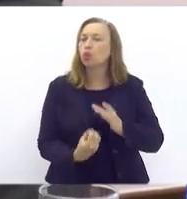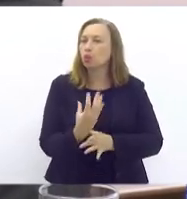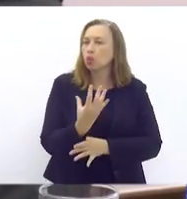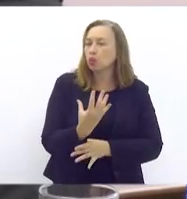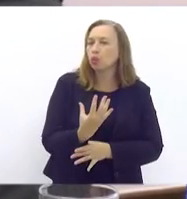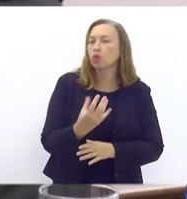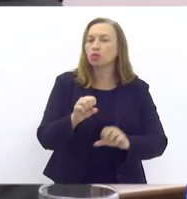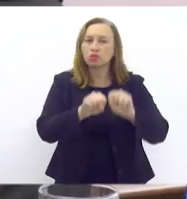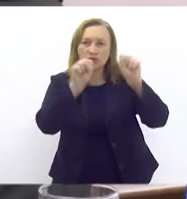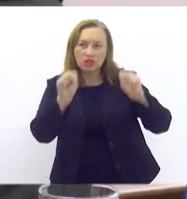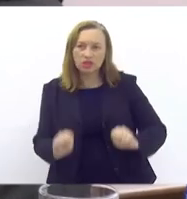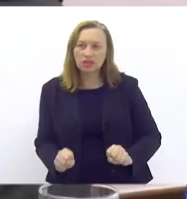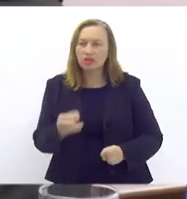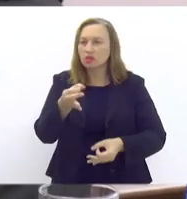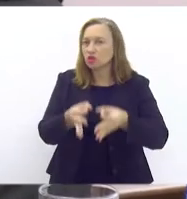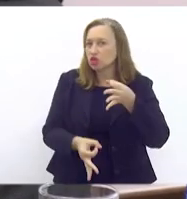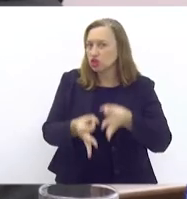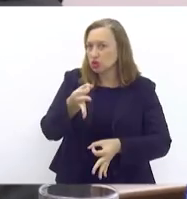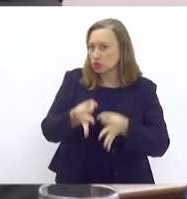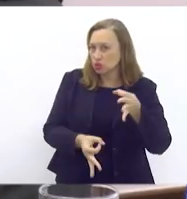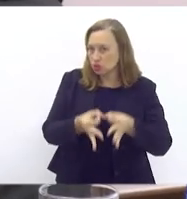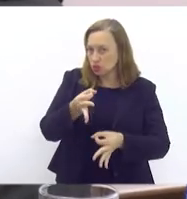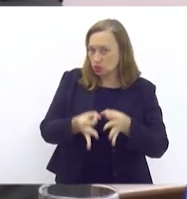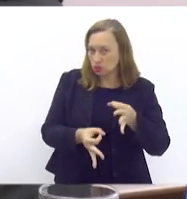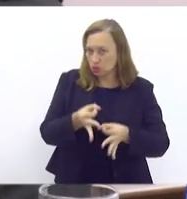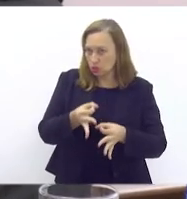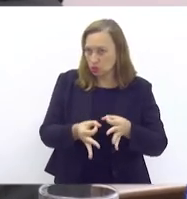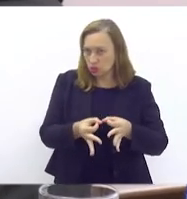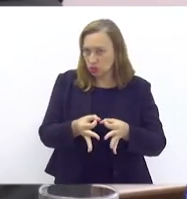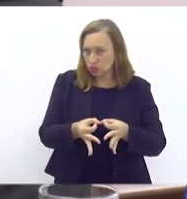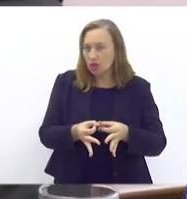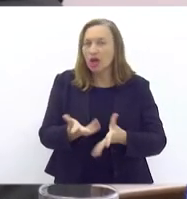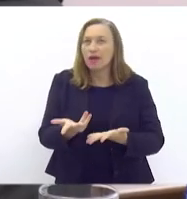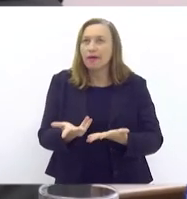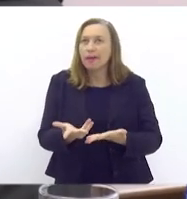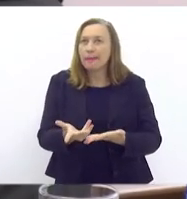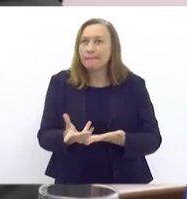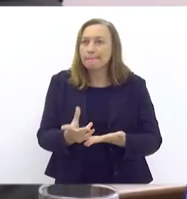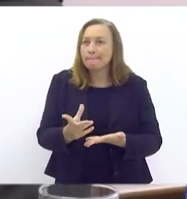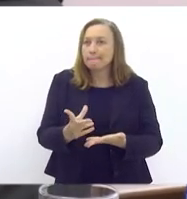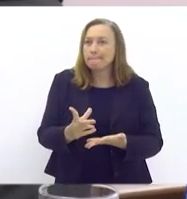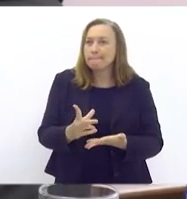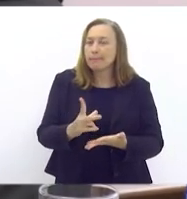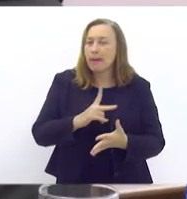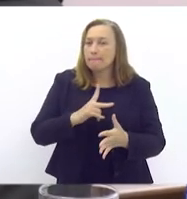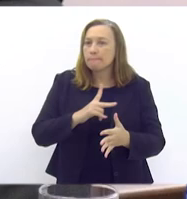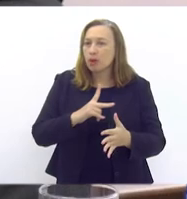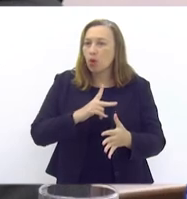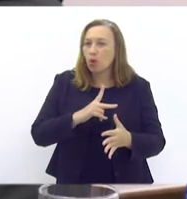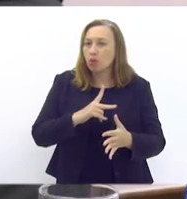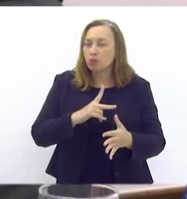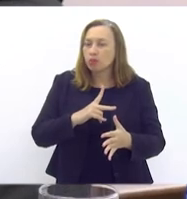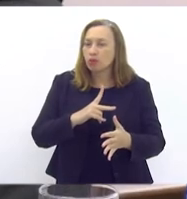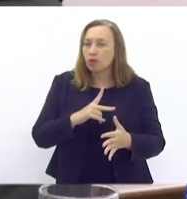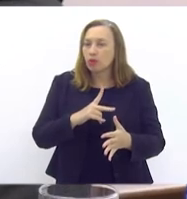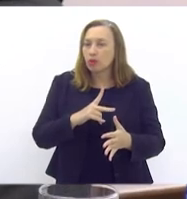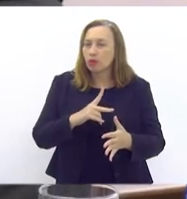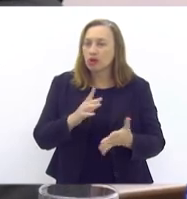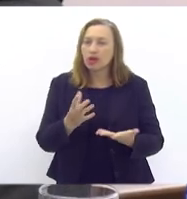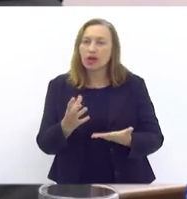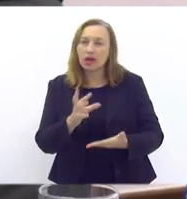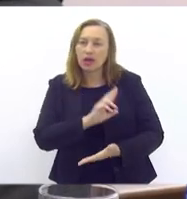sistema de justiça que remonta o aó PR colonização o próprio Império a própria